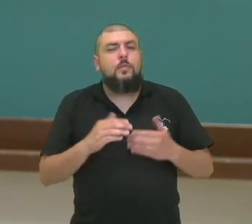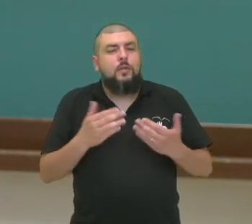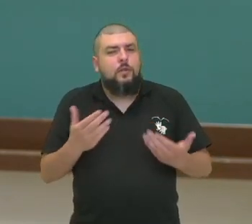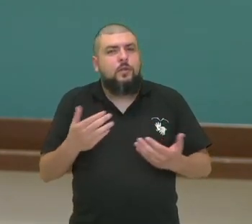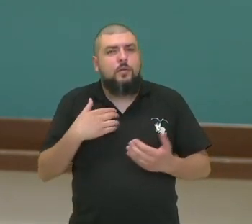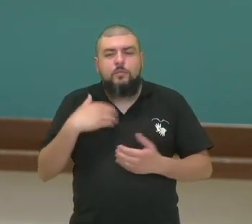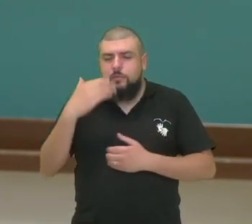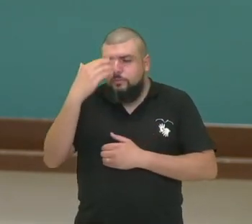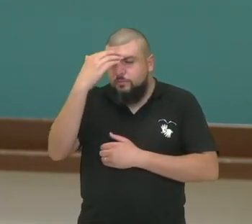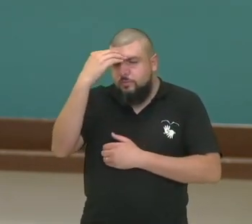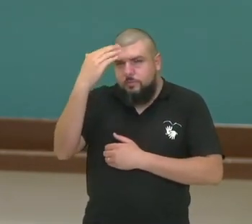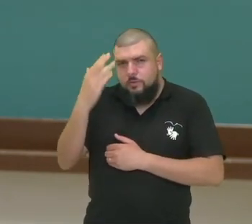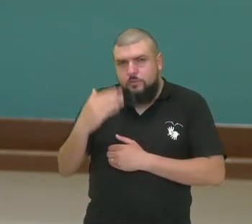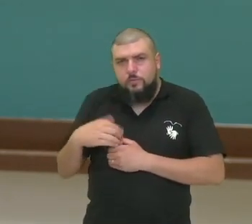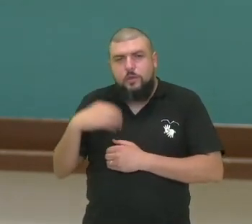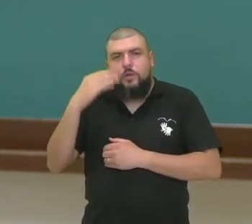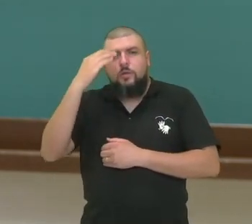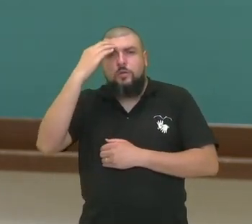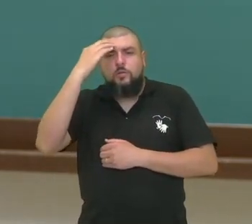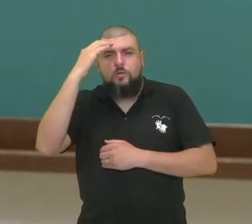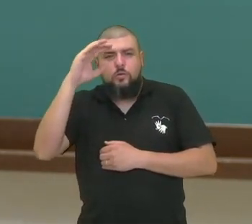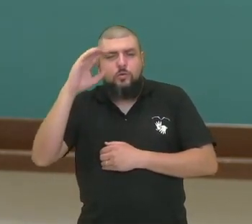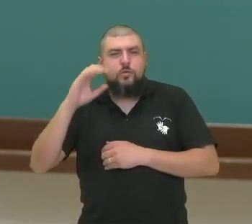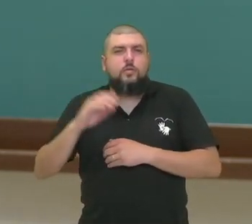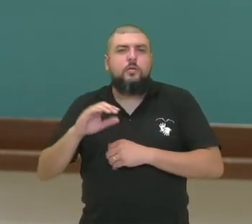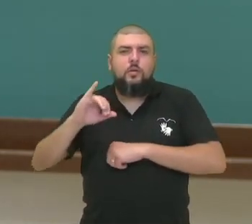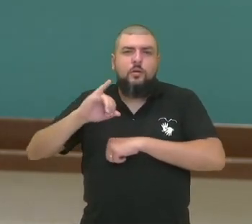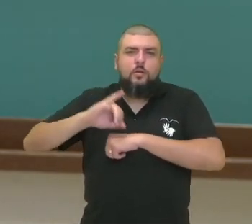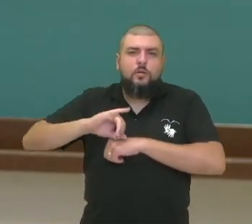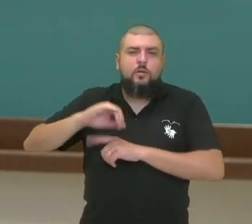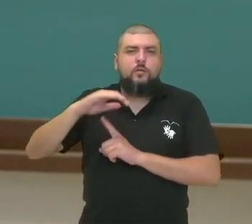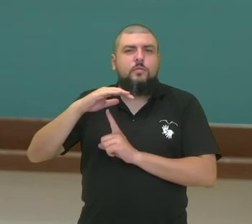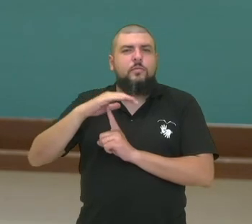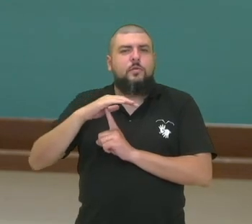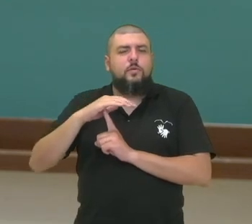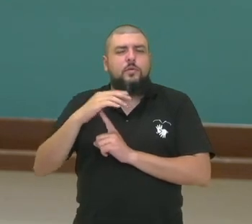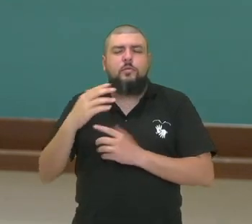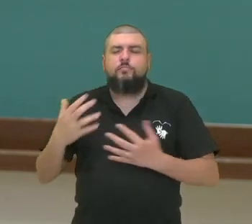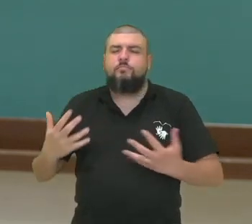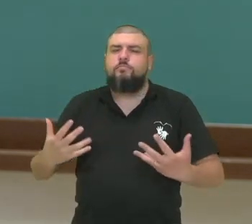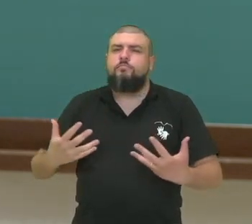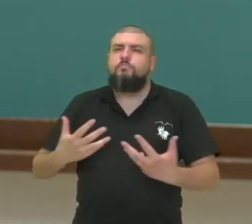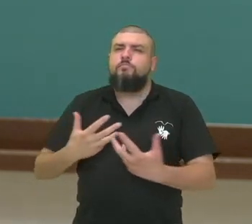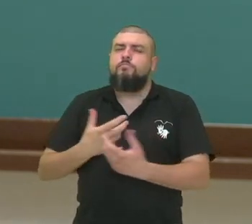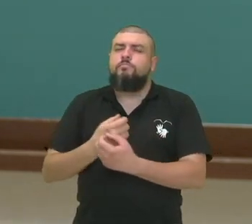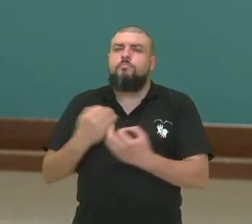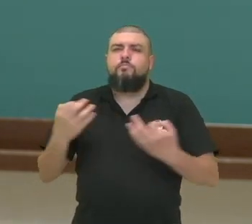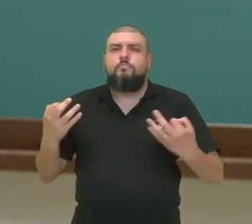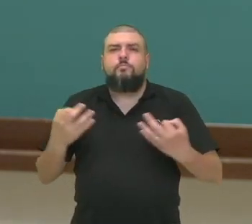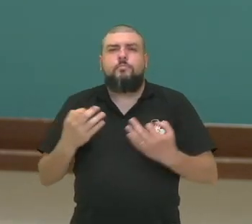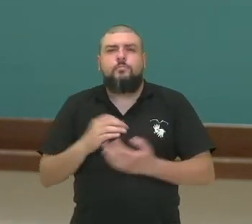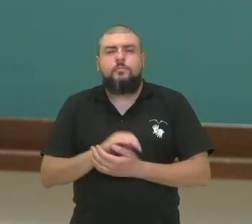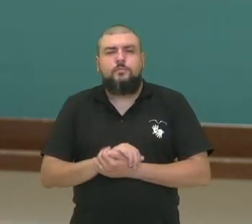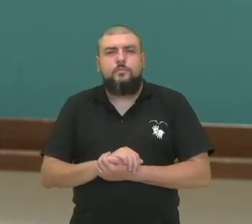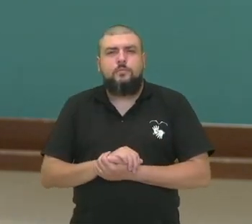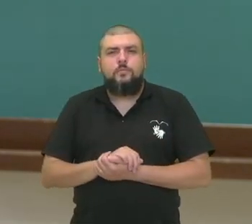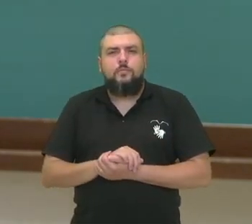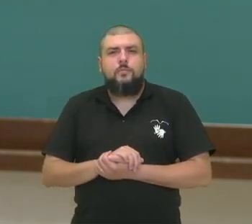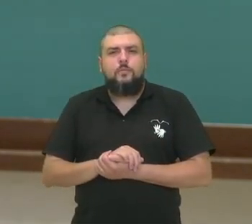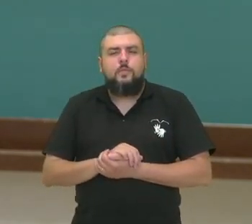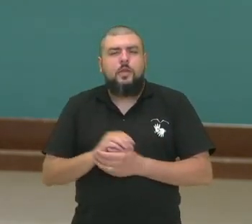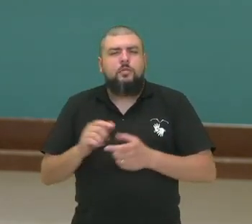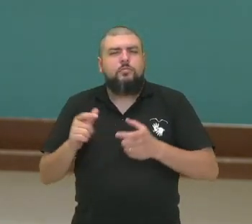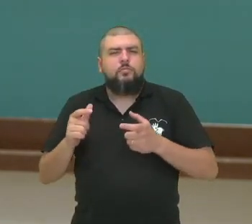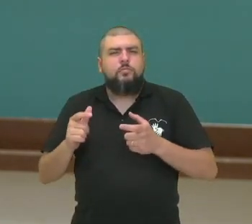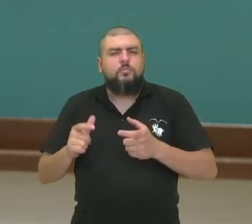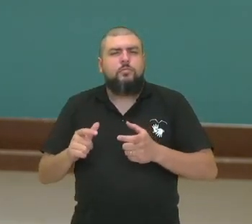né? Curitiba, capital do Paraná, como um verdadeiro paraíso, uma terra rica, gloriosa,